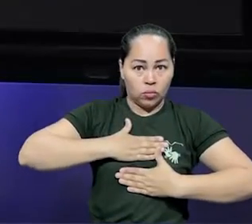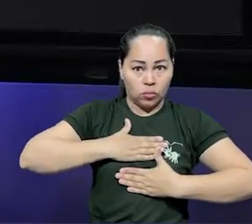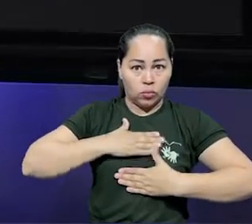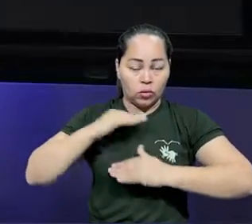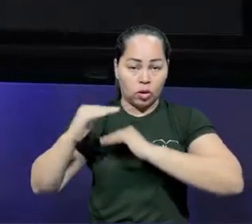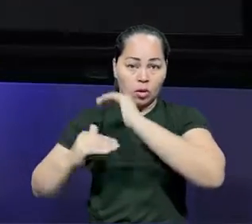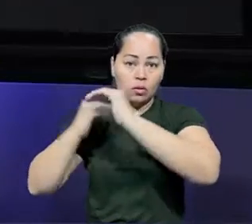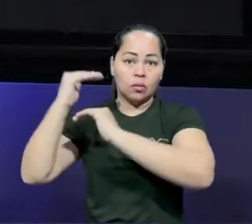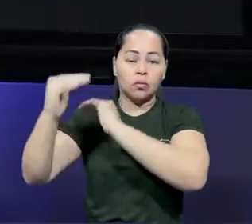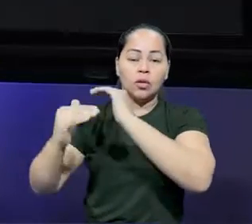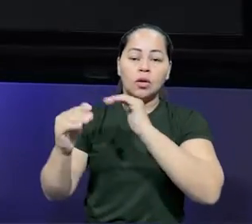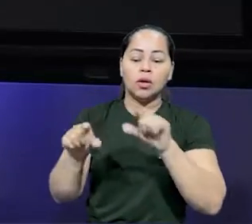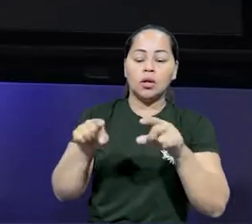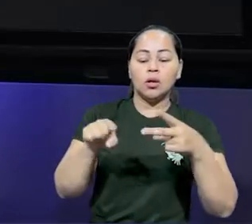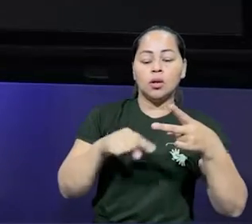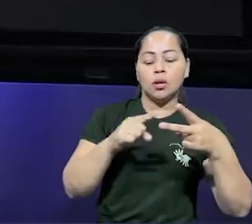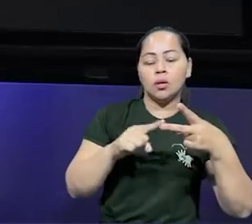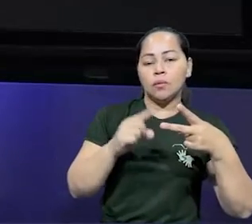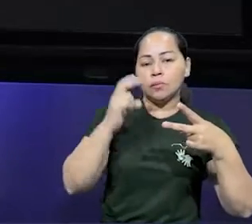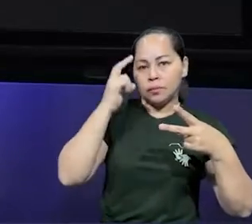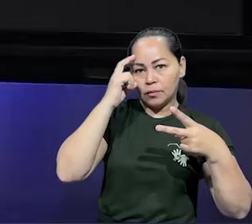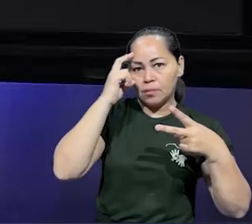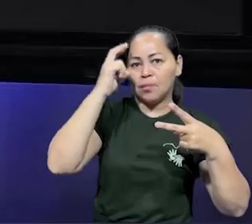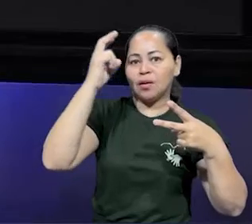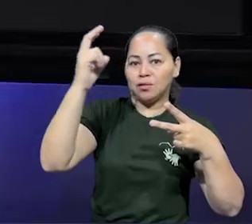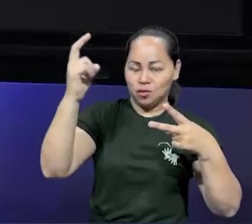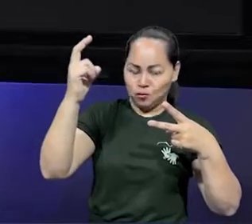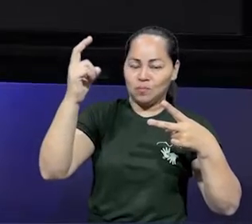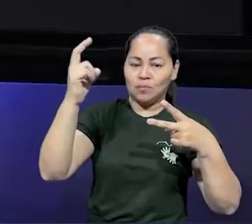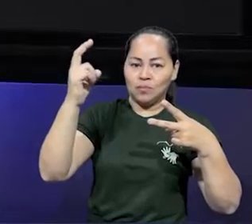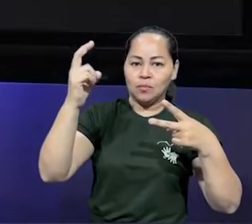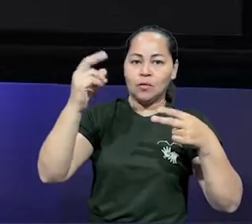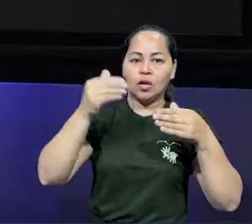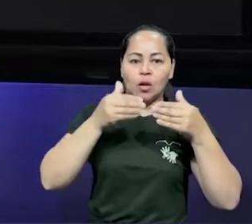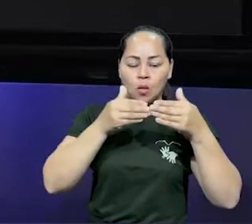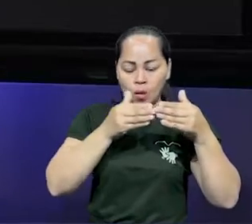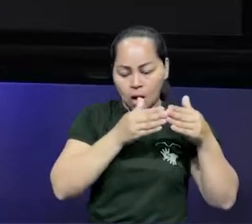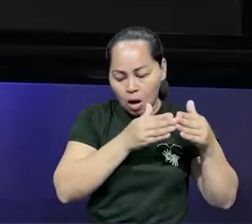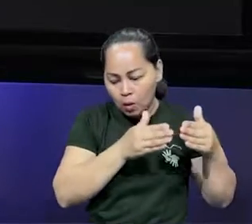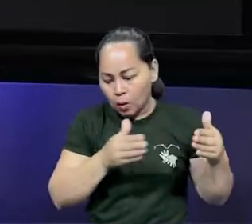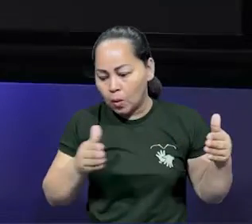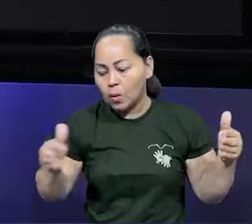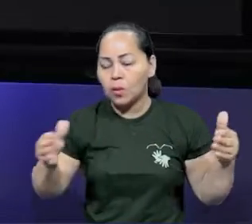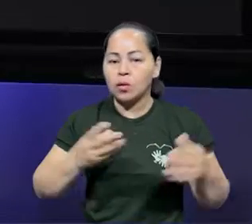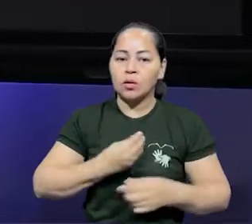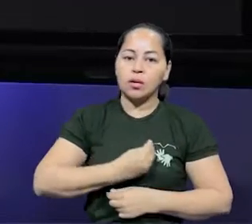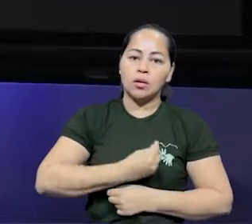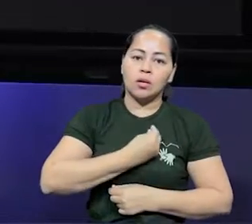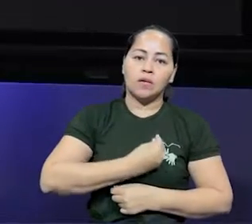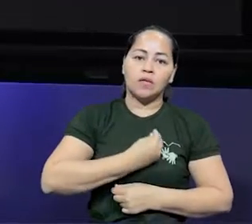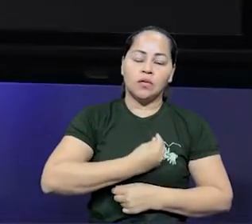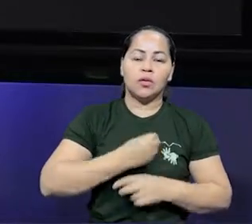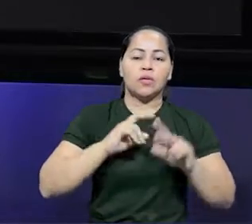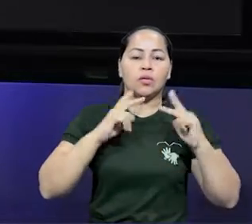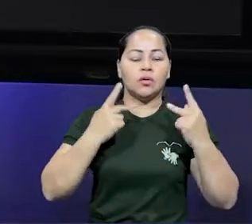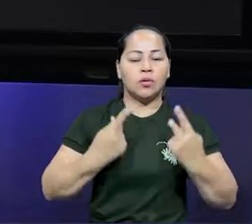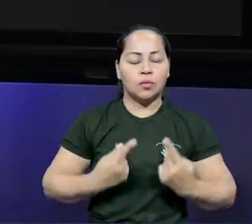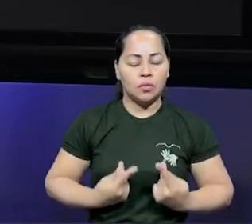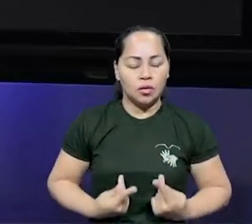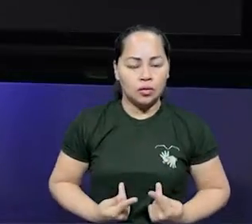de aspectos intelectuais. Ao longo da vida do ser humano, nós desenvolvemos